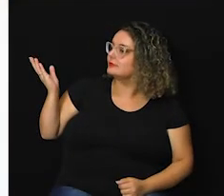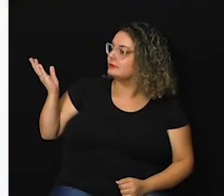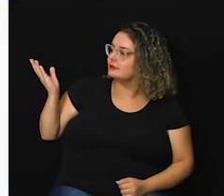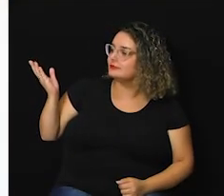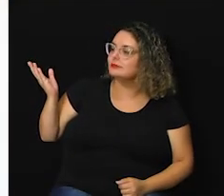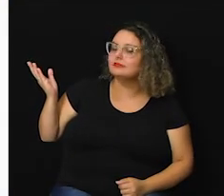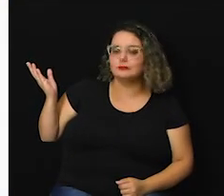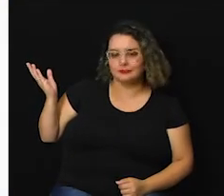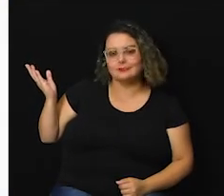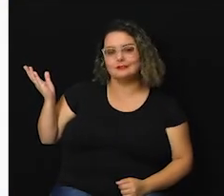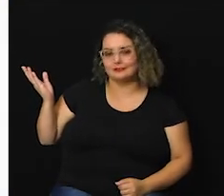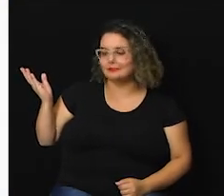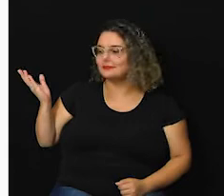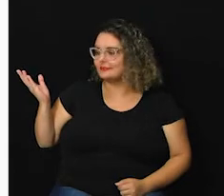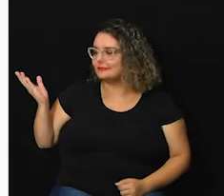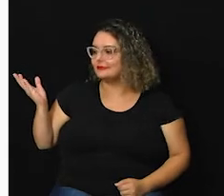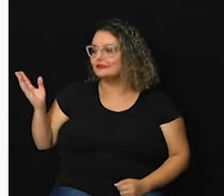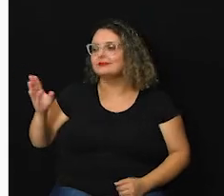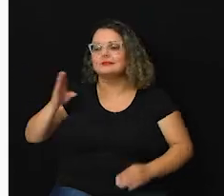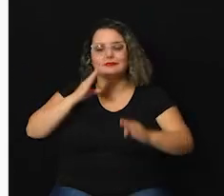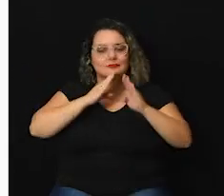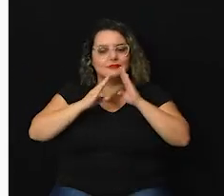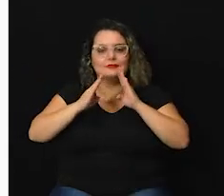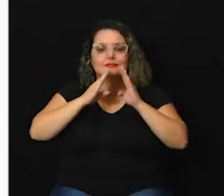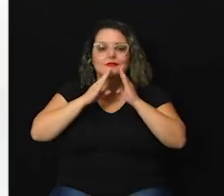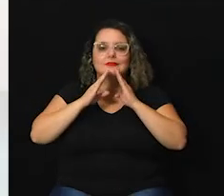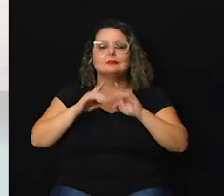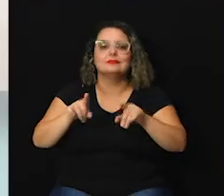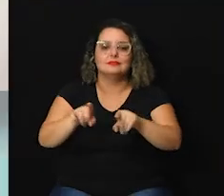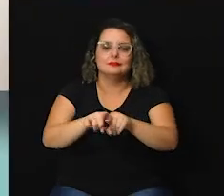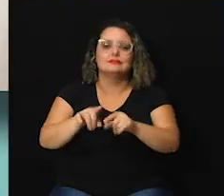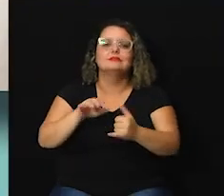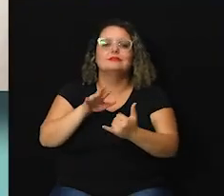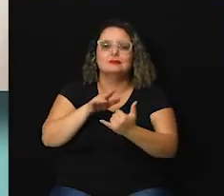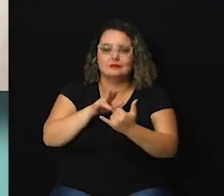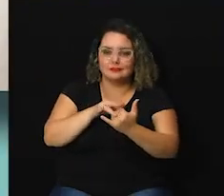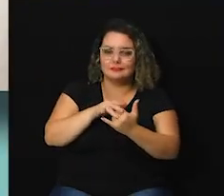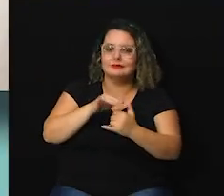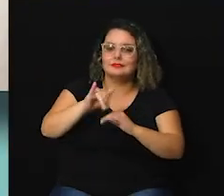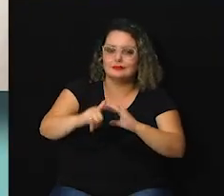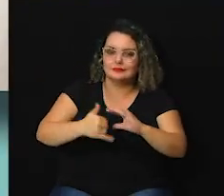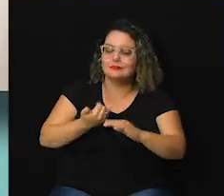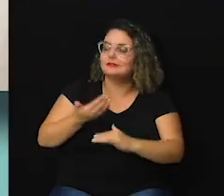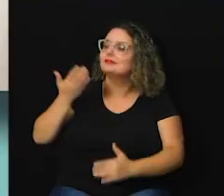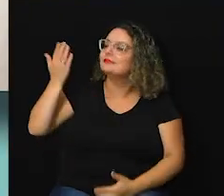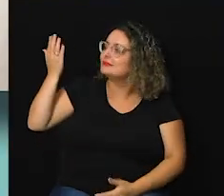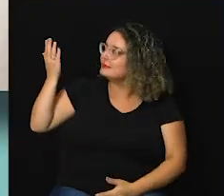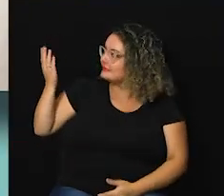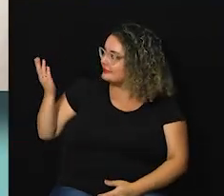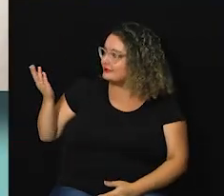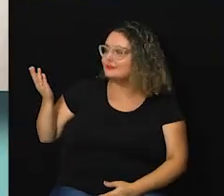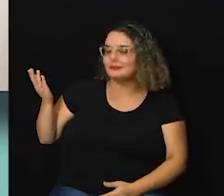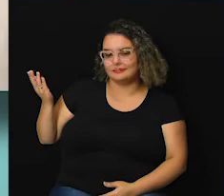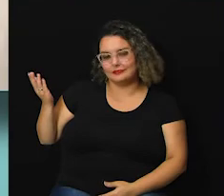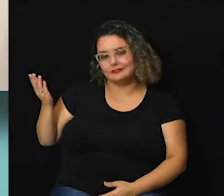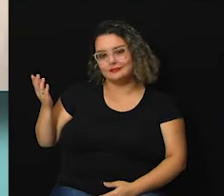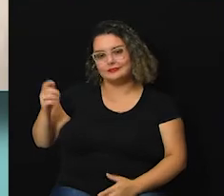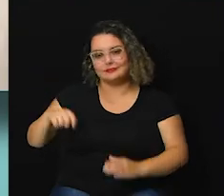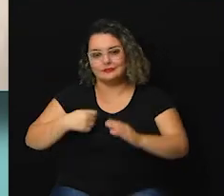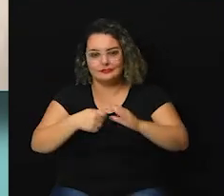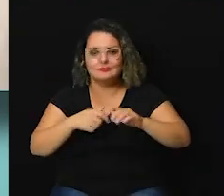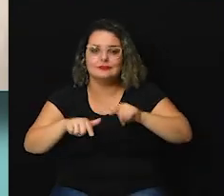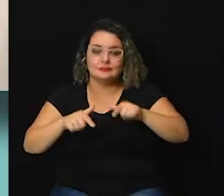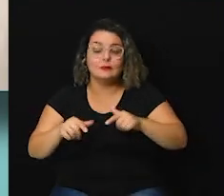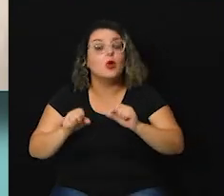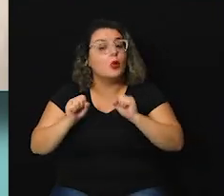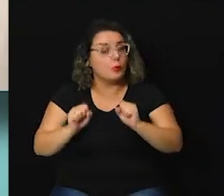Azul oficial, tem Facebook também, tem YouTube, tem vários vídeos lá do nosso trabalho, e sim,